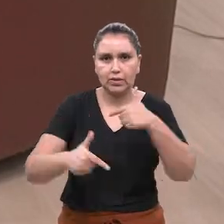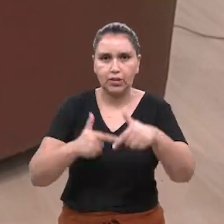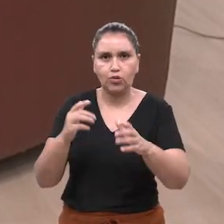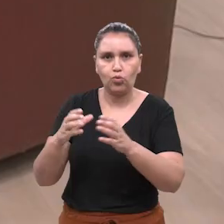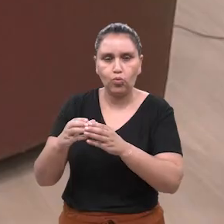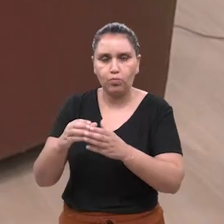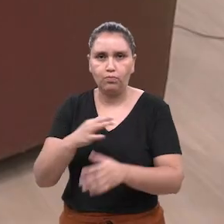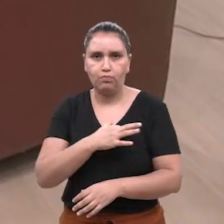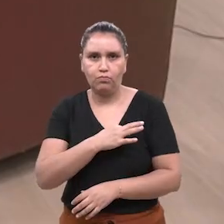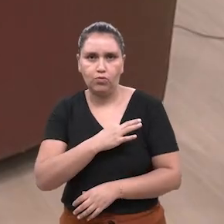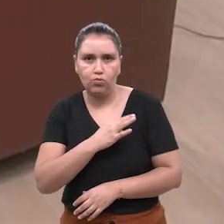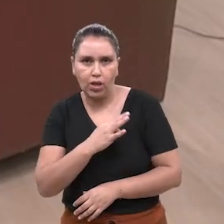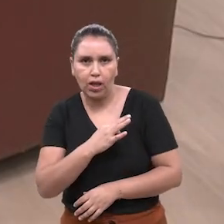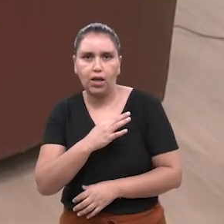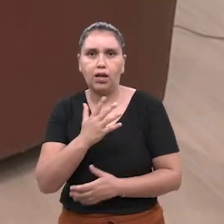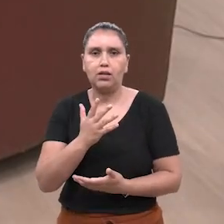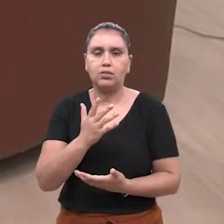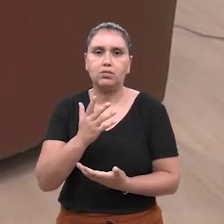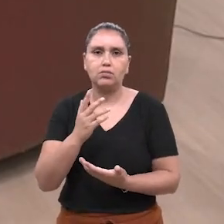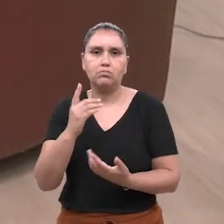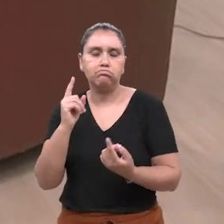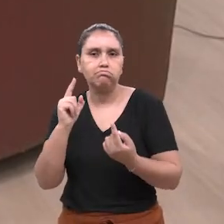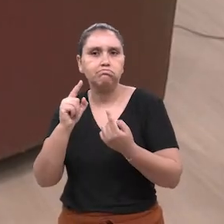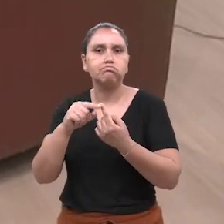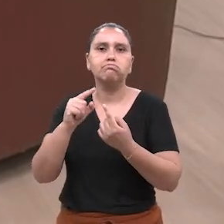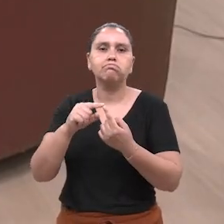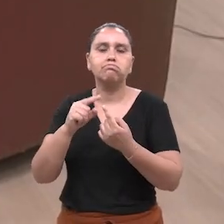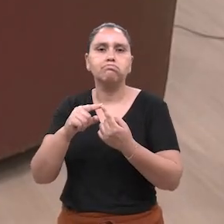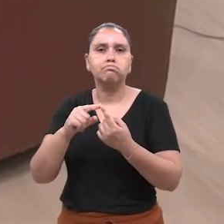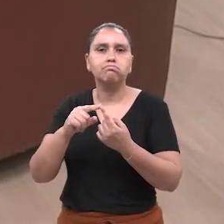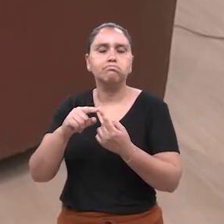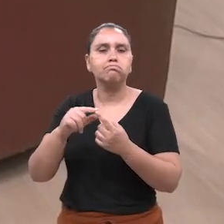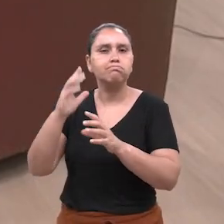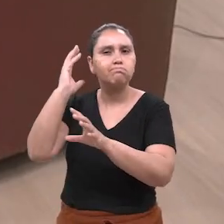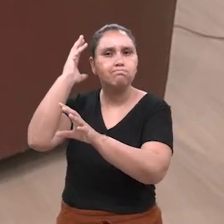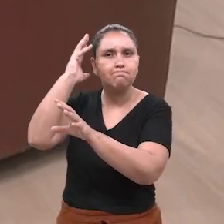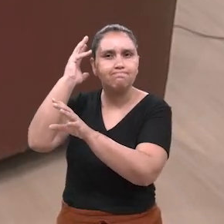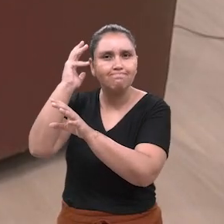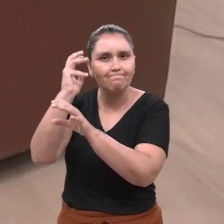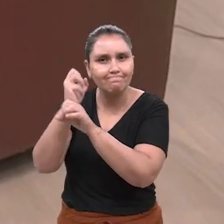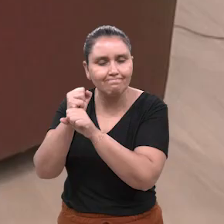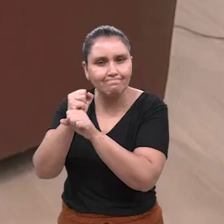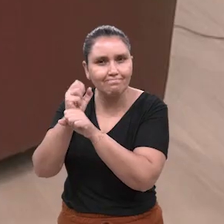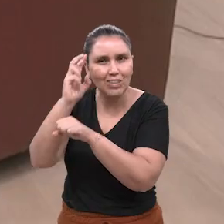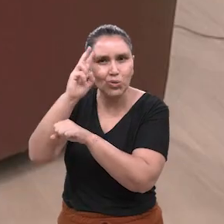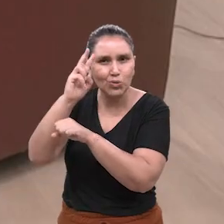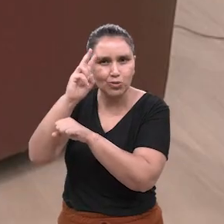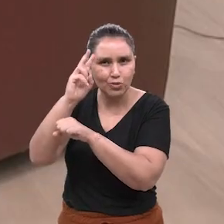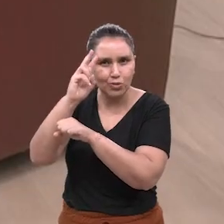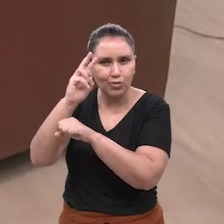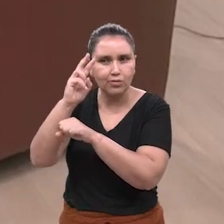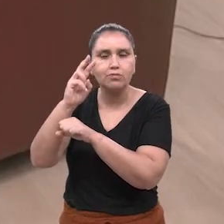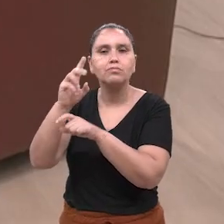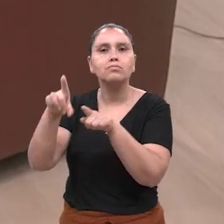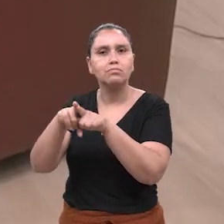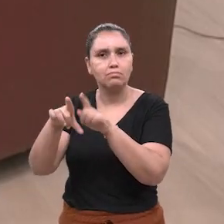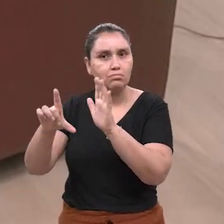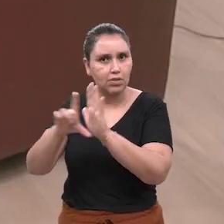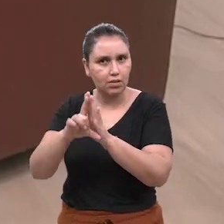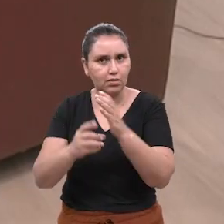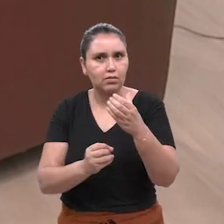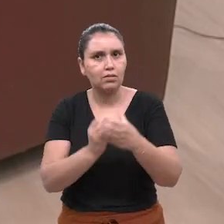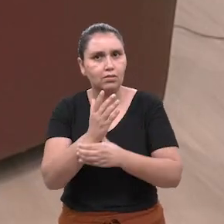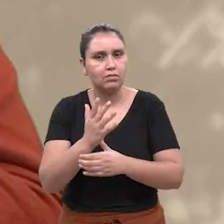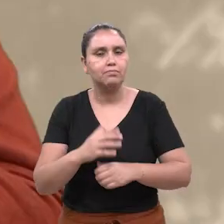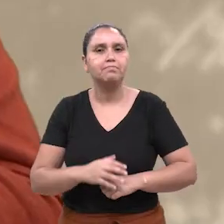2021, trabalho de um grupo de pessoas voluntárias, resolveram resgatar a história que agora está tendo uma continuidade e é